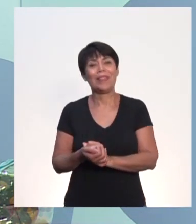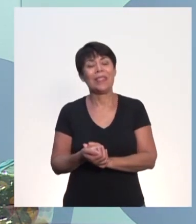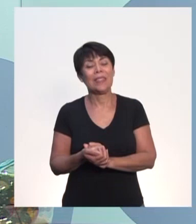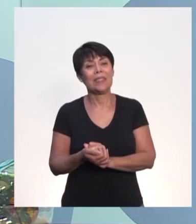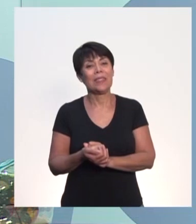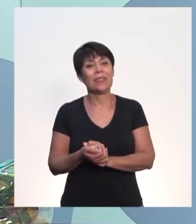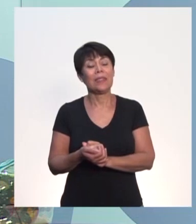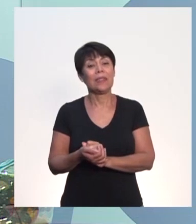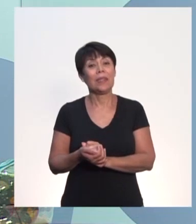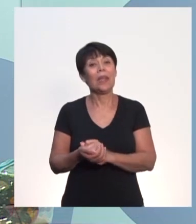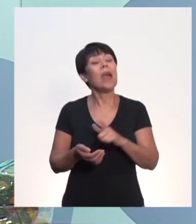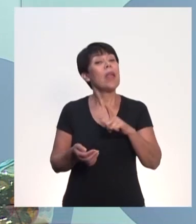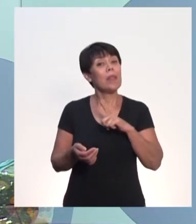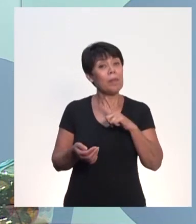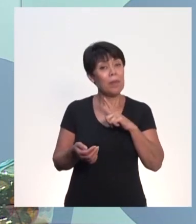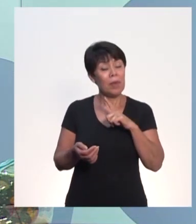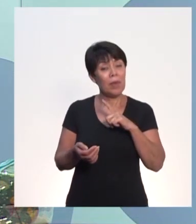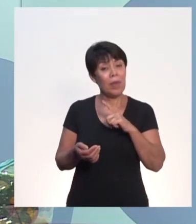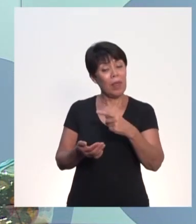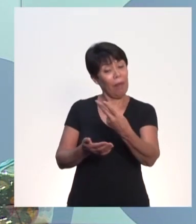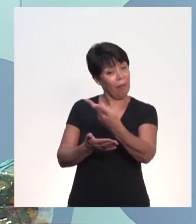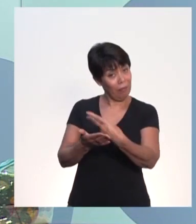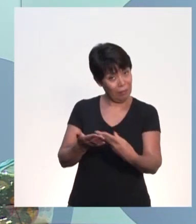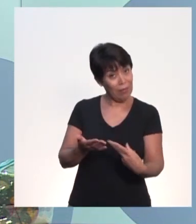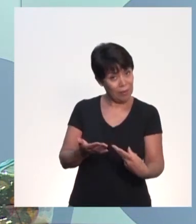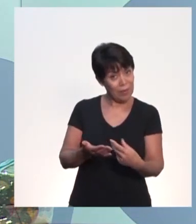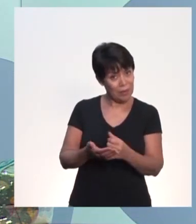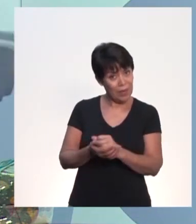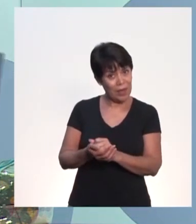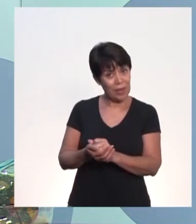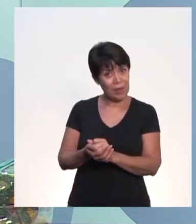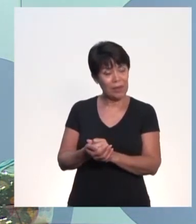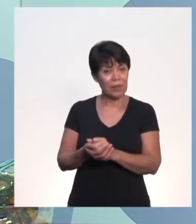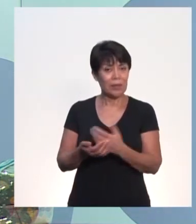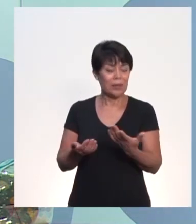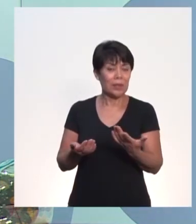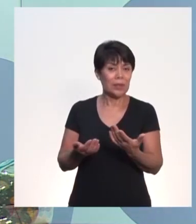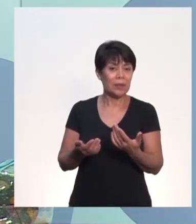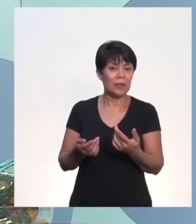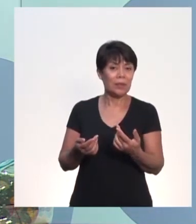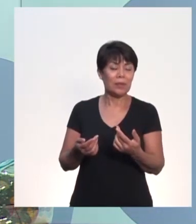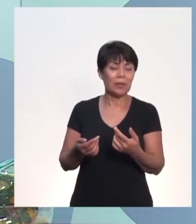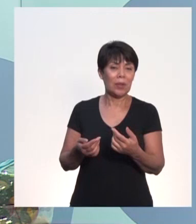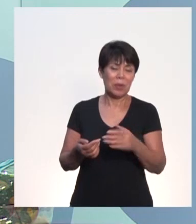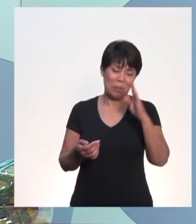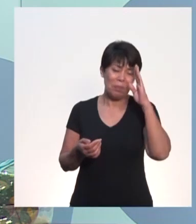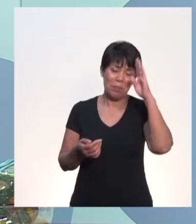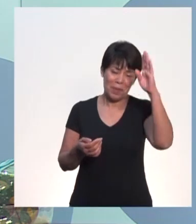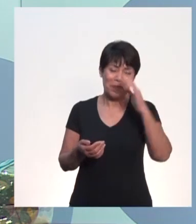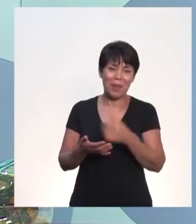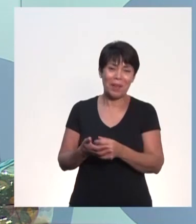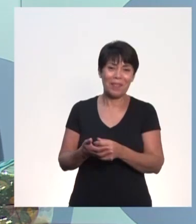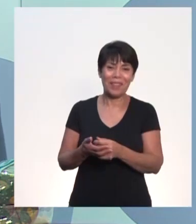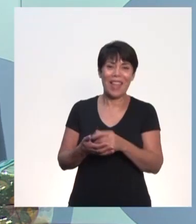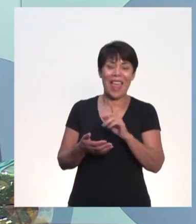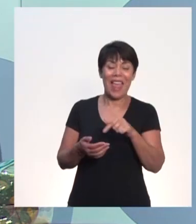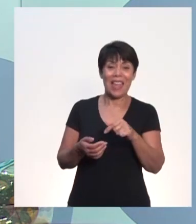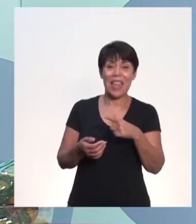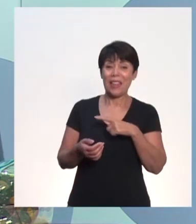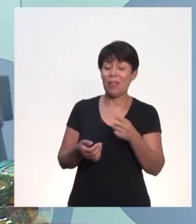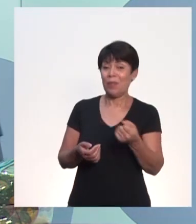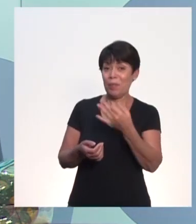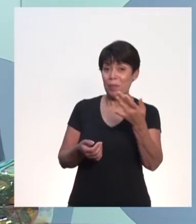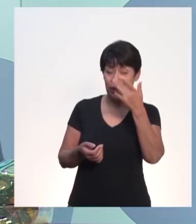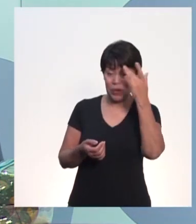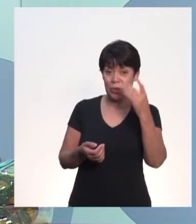a gente teve desenho também, como assim, os top 3. A gente teve muita gente